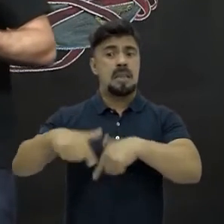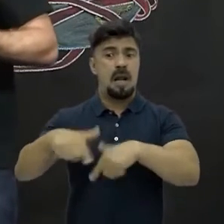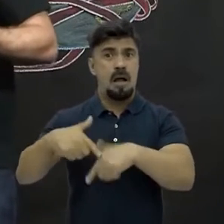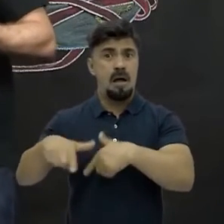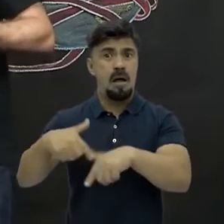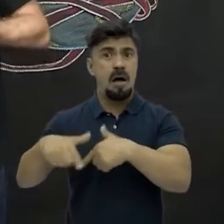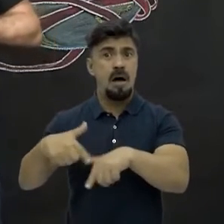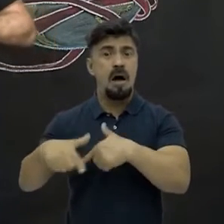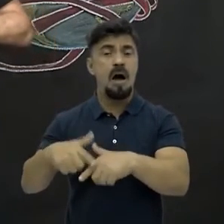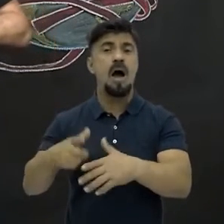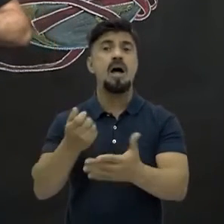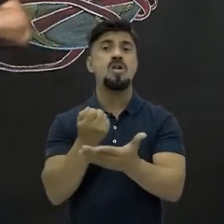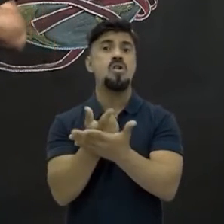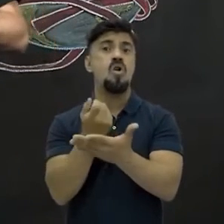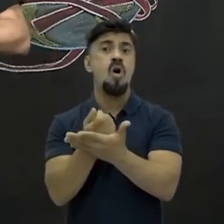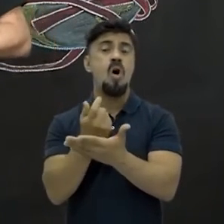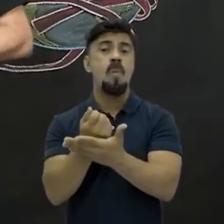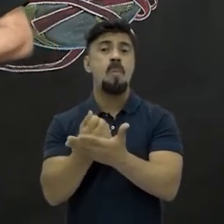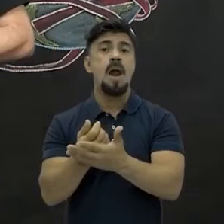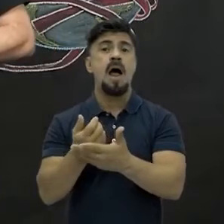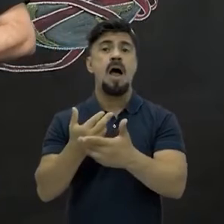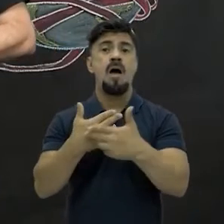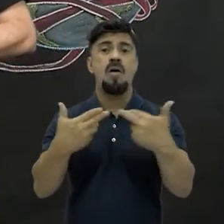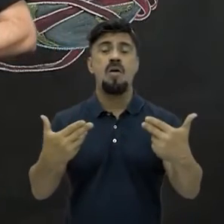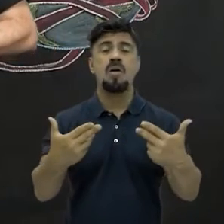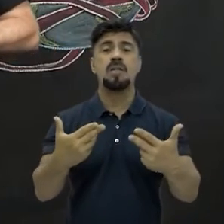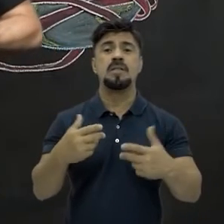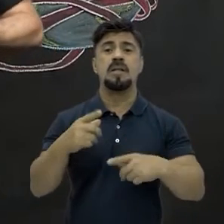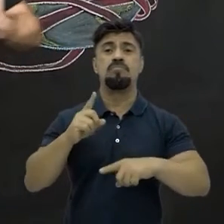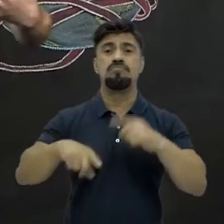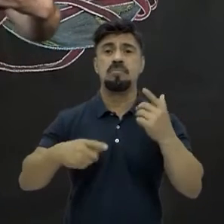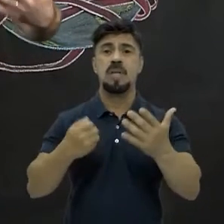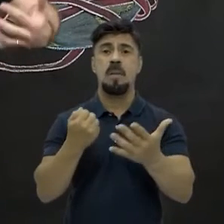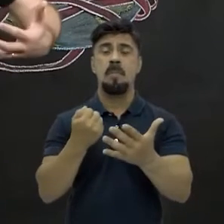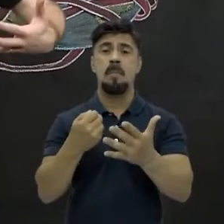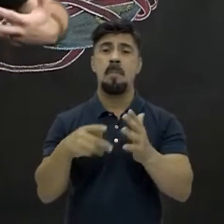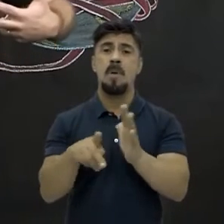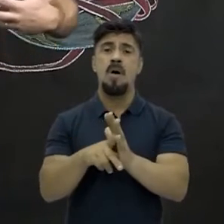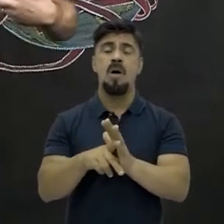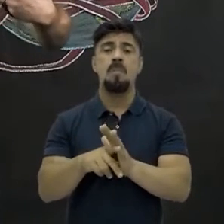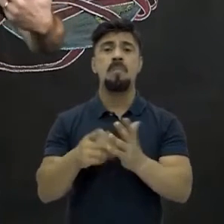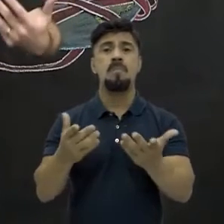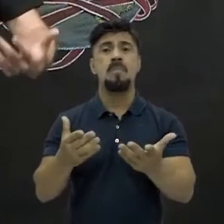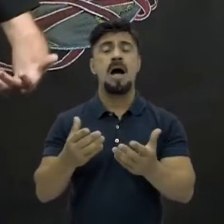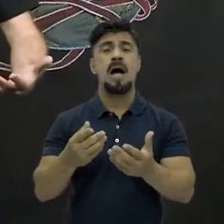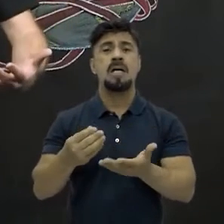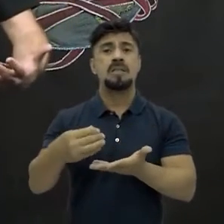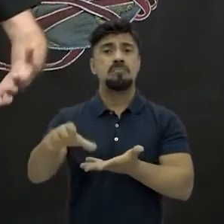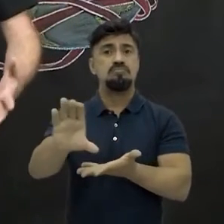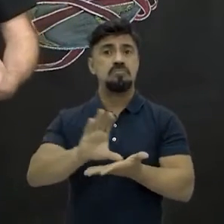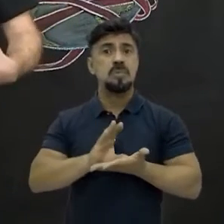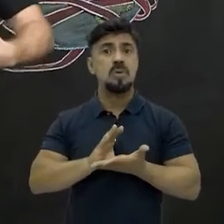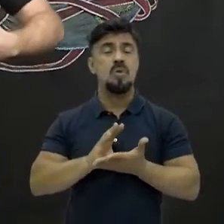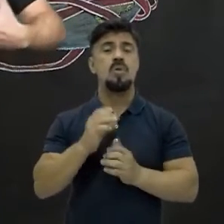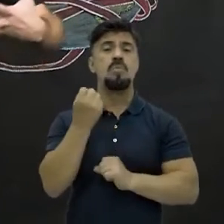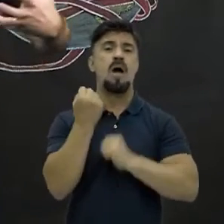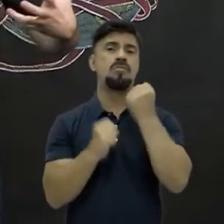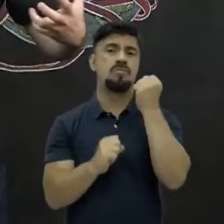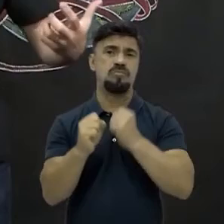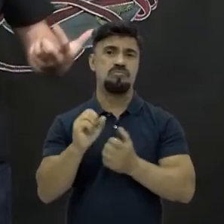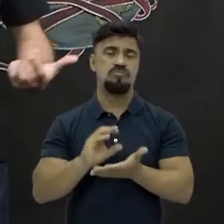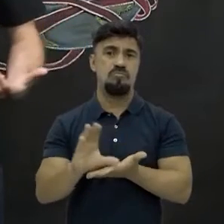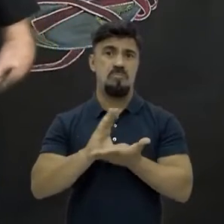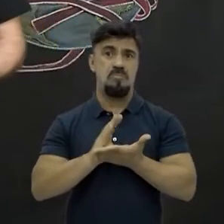tivesse condições de comprar o próprio fruto do seu trabalho. Assim, ficaria muito mais lucro para as indústrias e muito